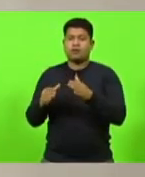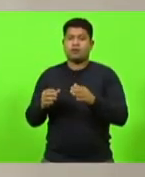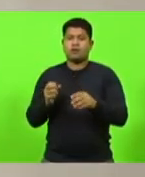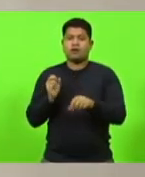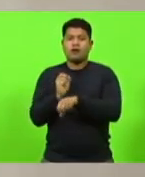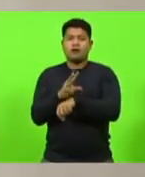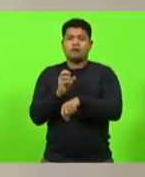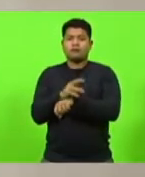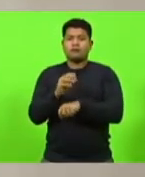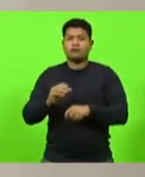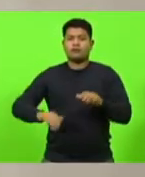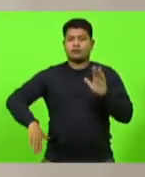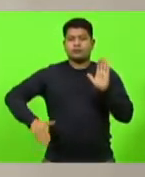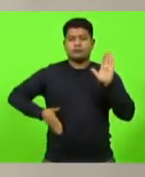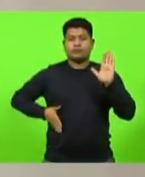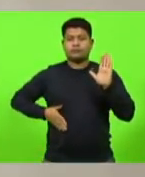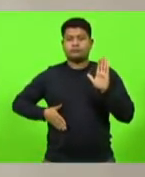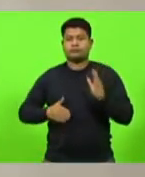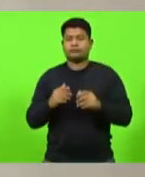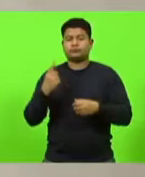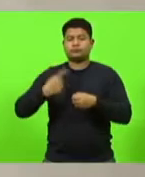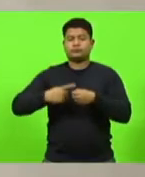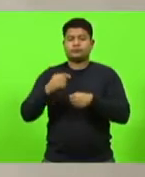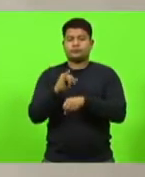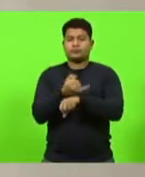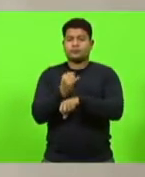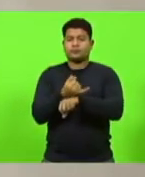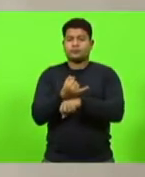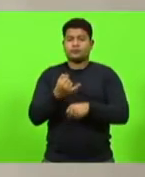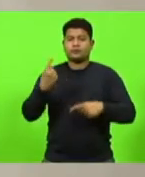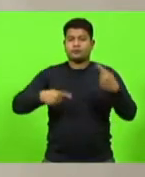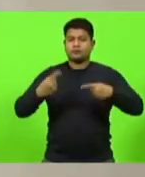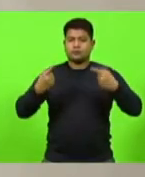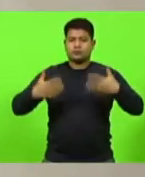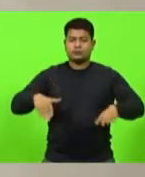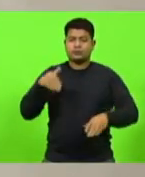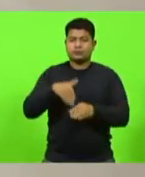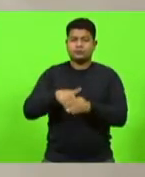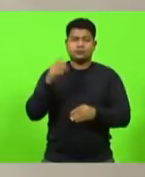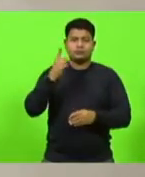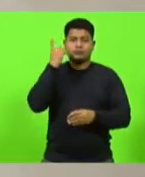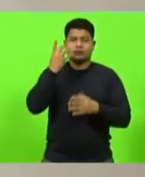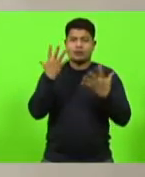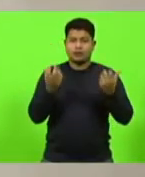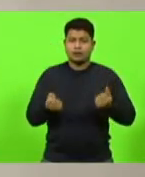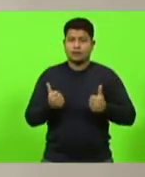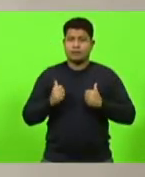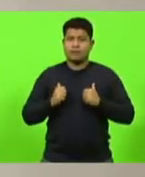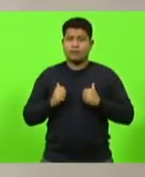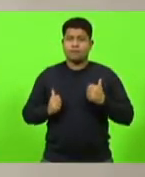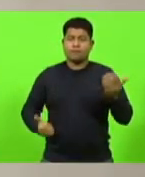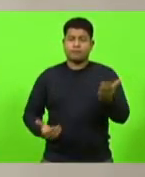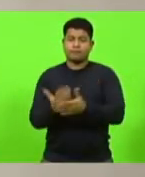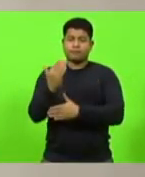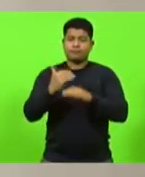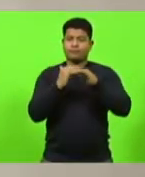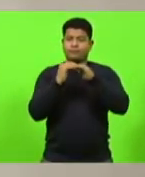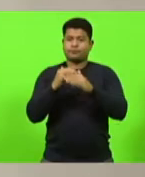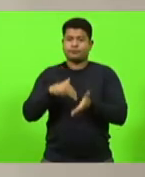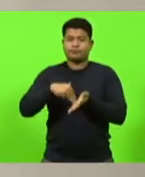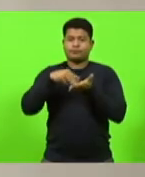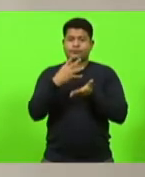discussão. Não havendo quem queira discutir, em votação. Deputados que aprovam, permaneçam como se encontram. Aprovado por unanimidade.